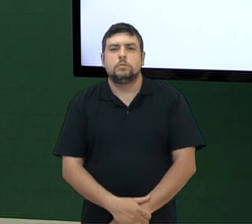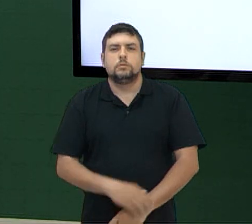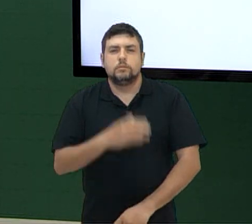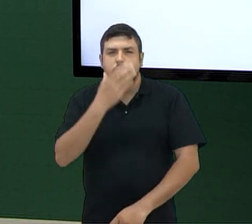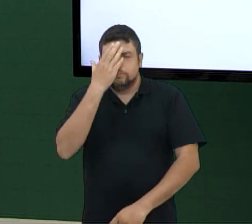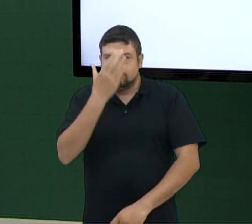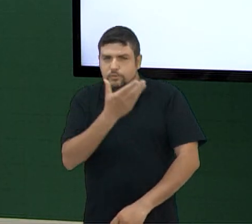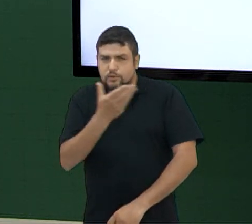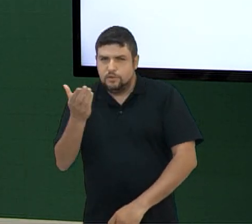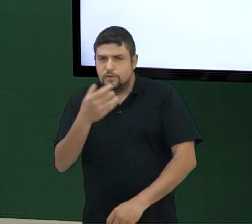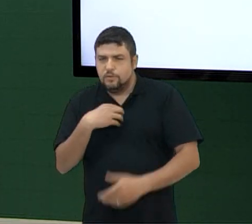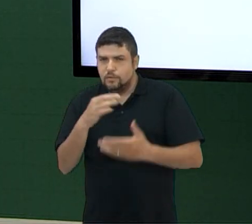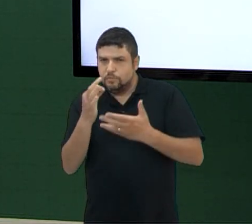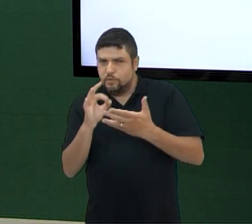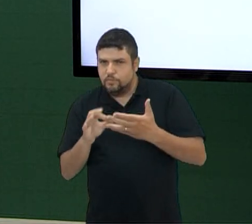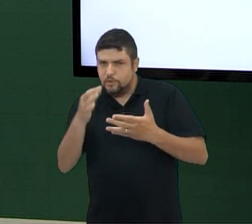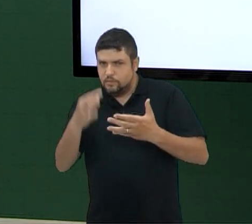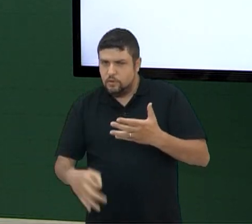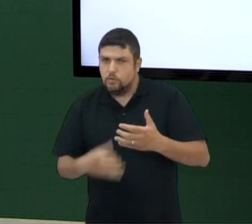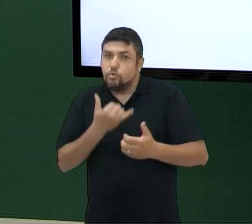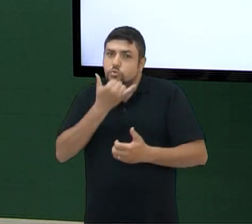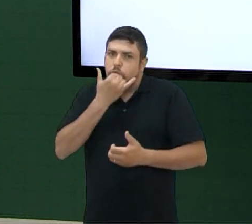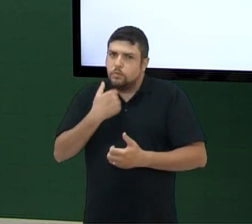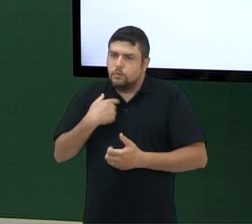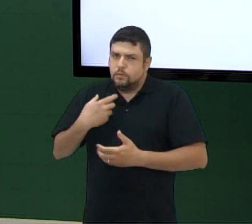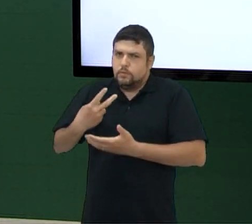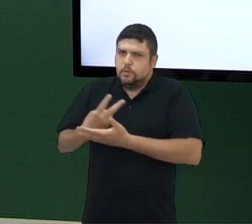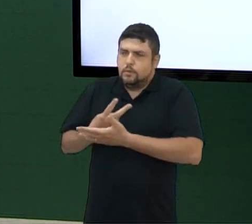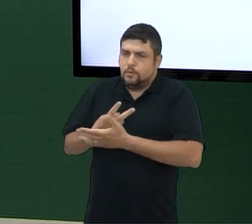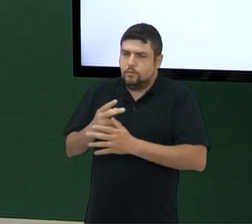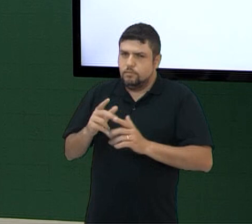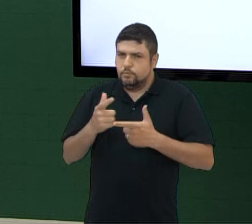Eu que cometi um errinho, desculpa. É 126.